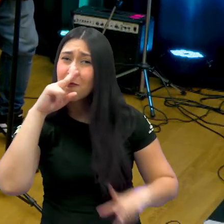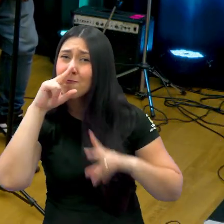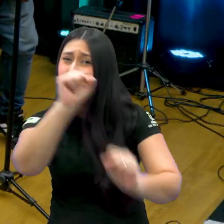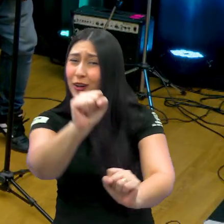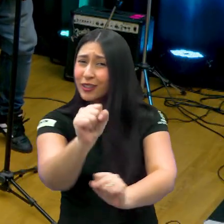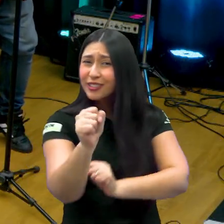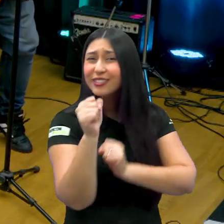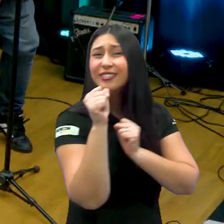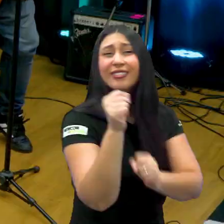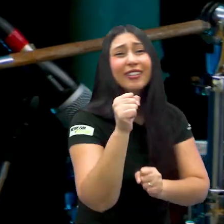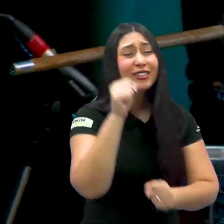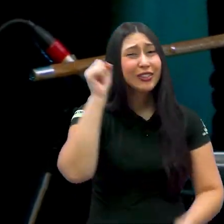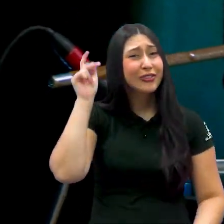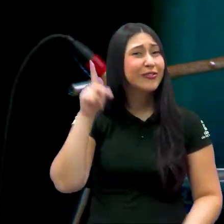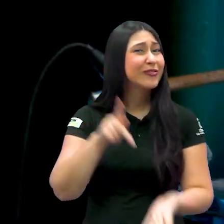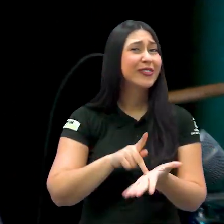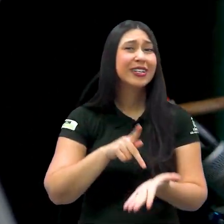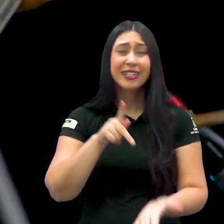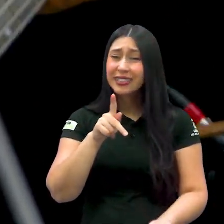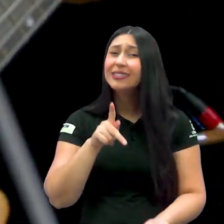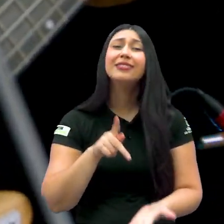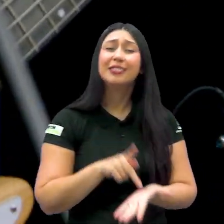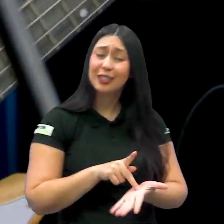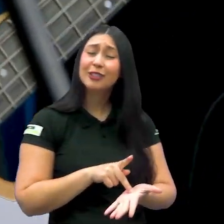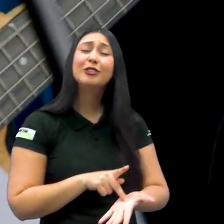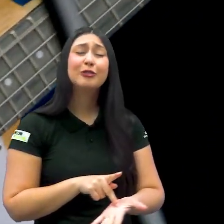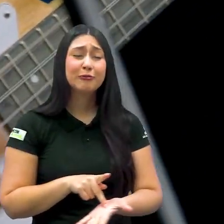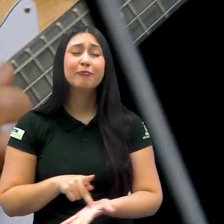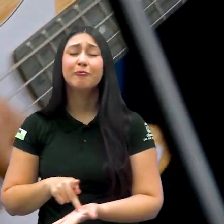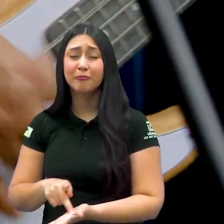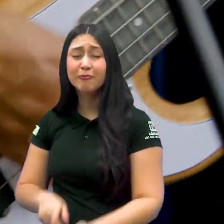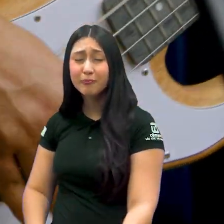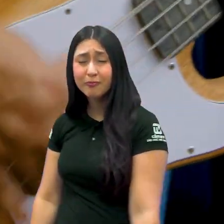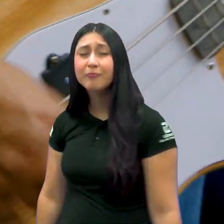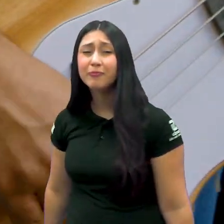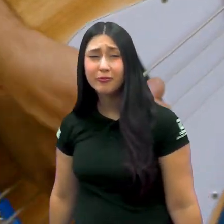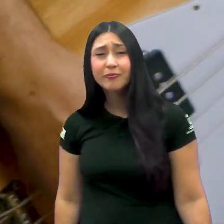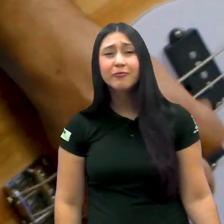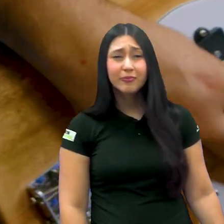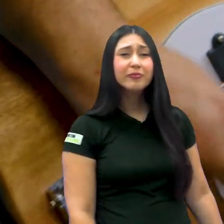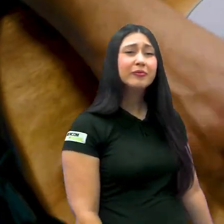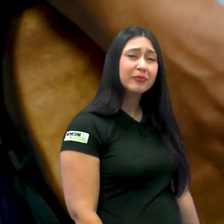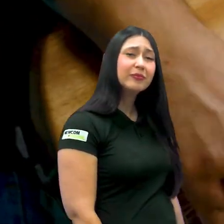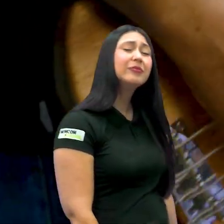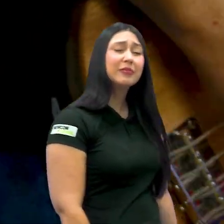olhar, tão forte, sincero.